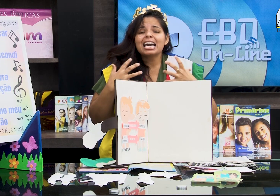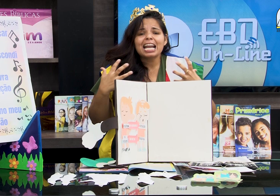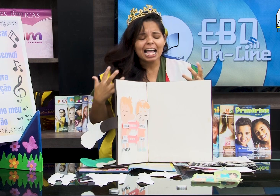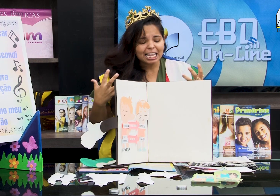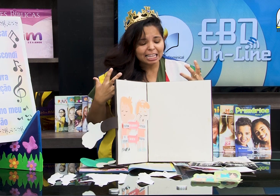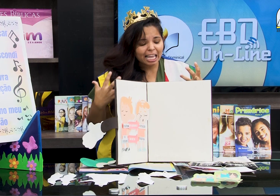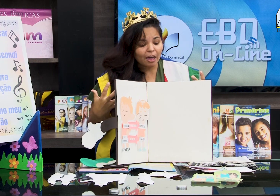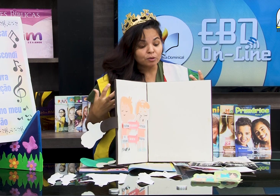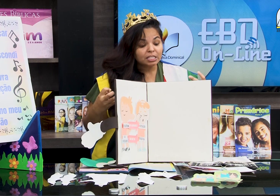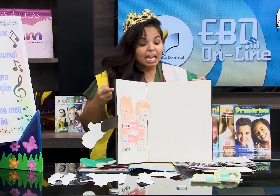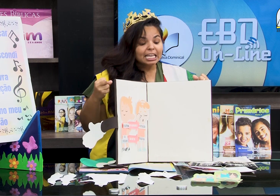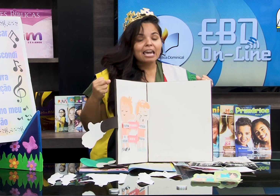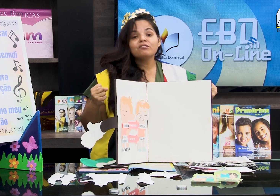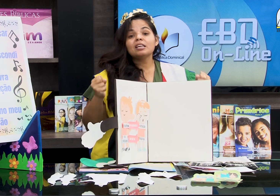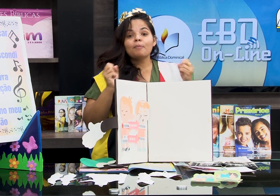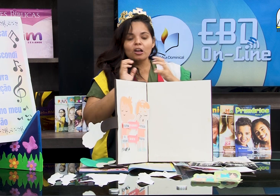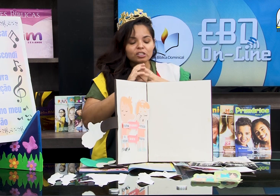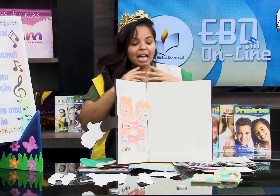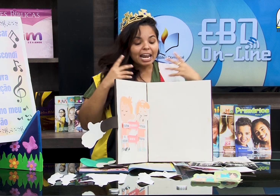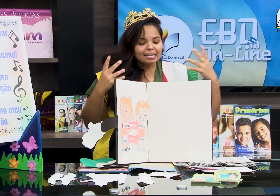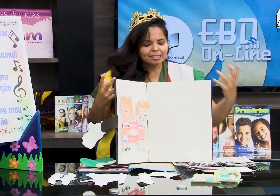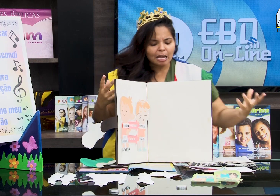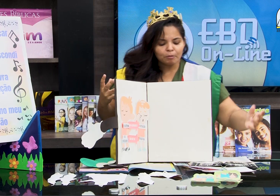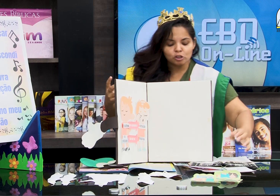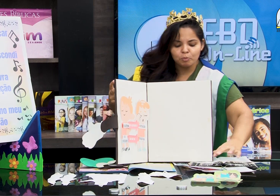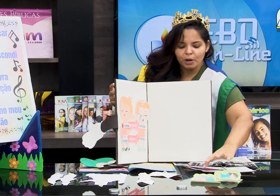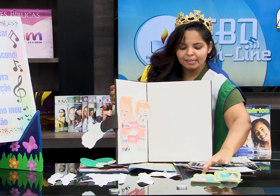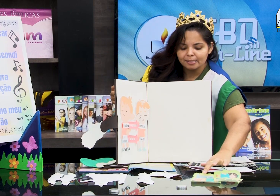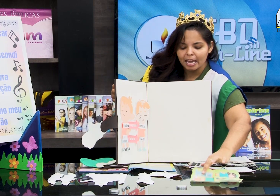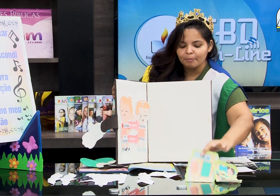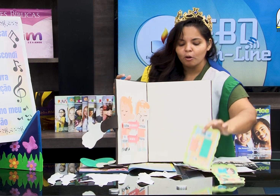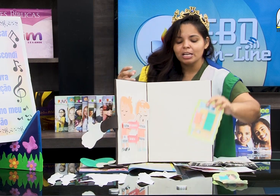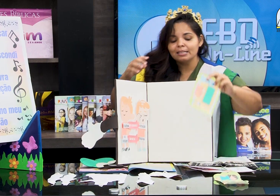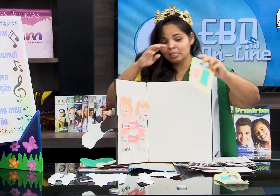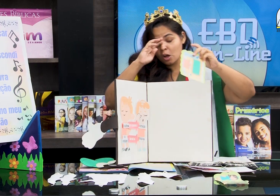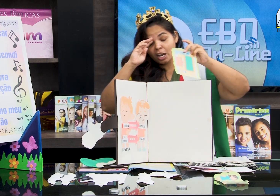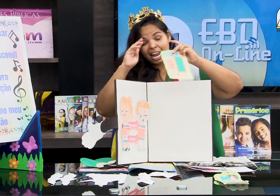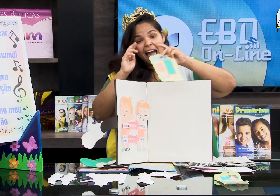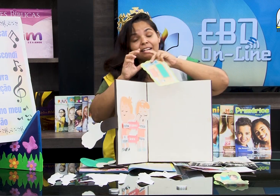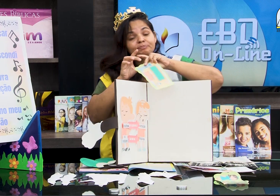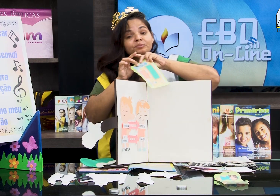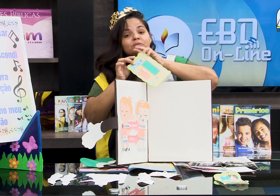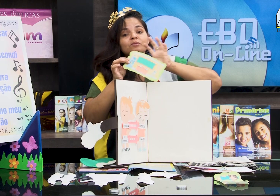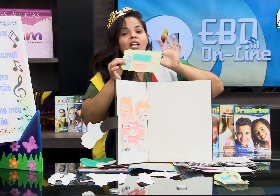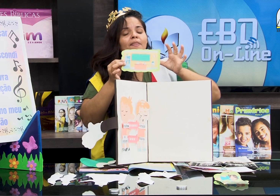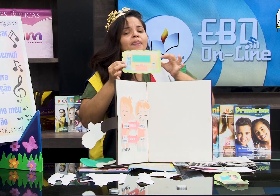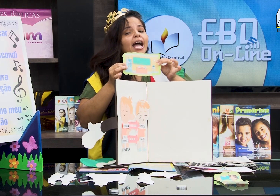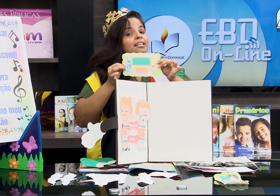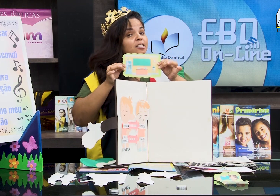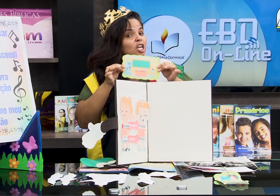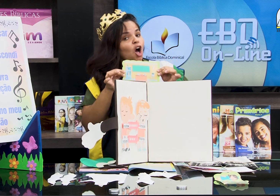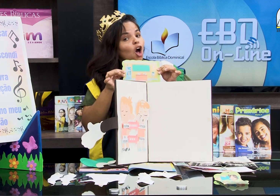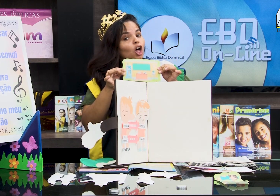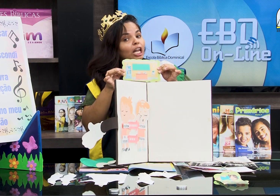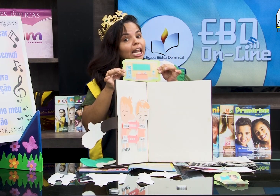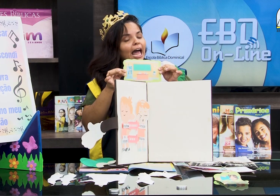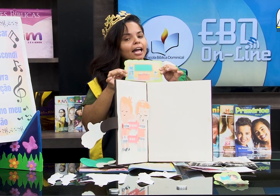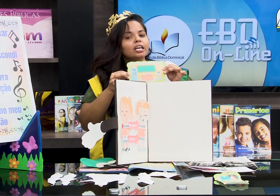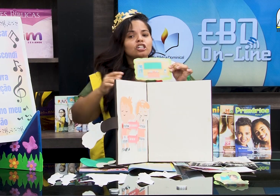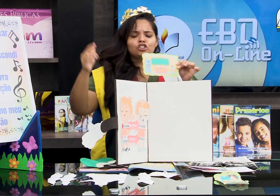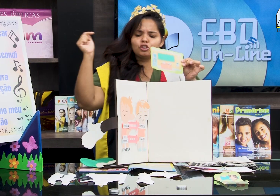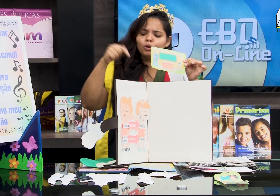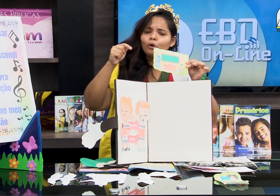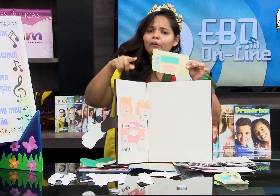não agrada a Deus. E aí você pode dar exemplos. Por exemplo, olha só, lá na